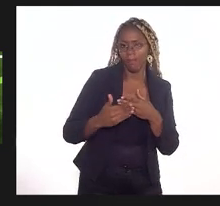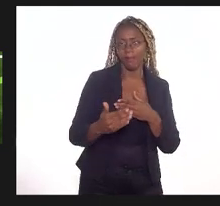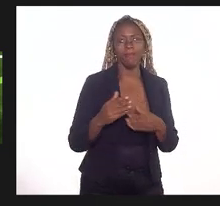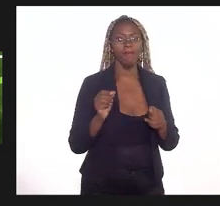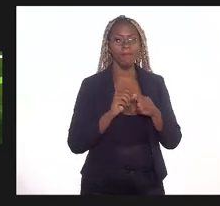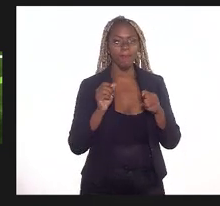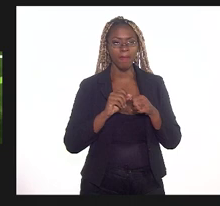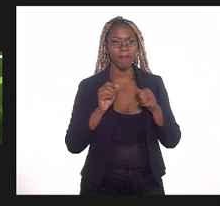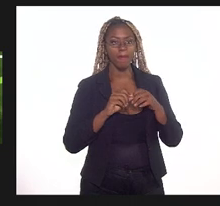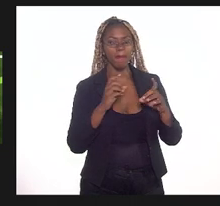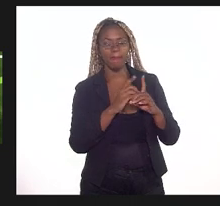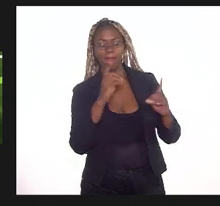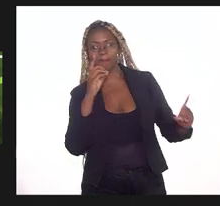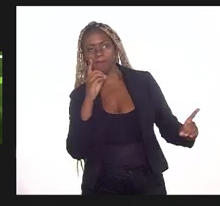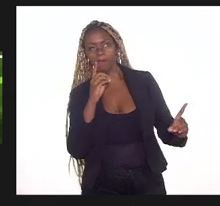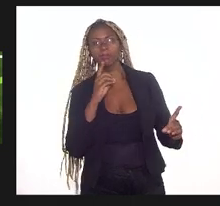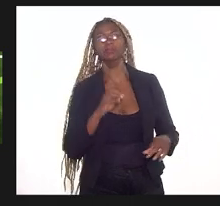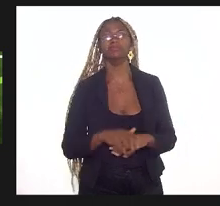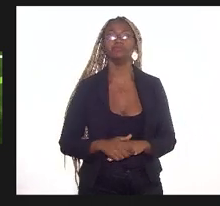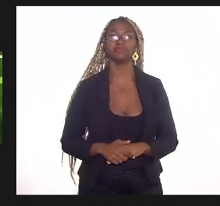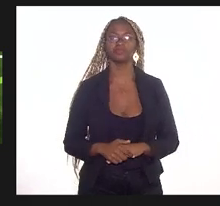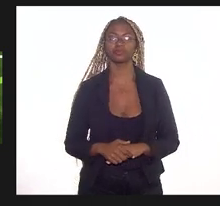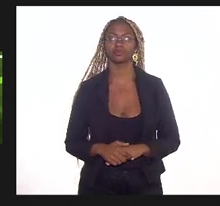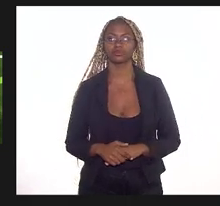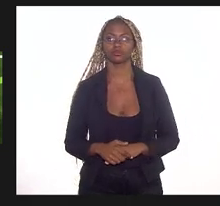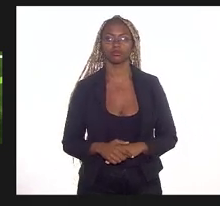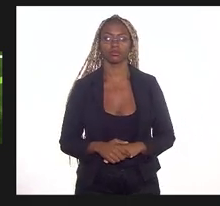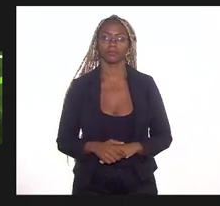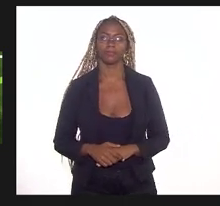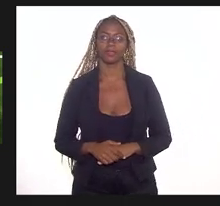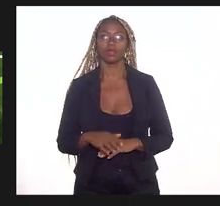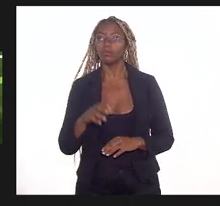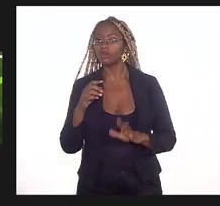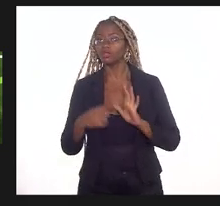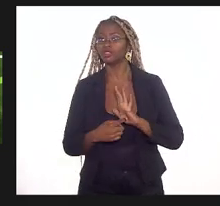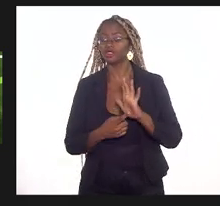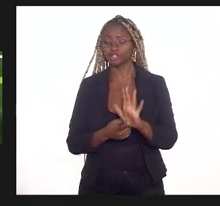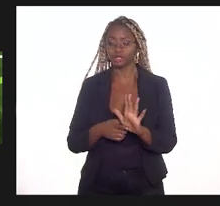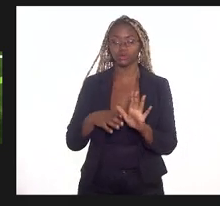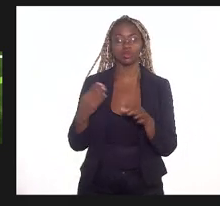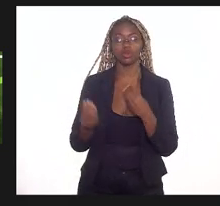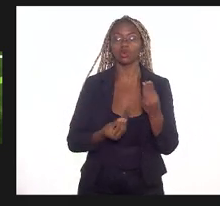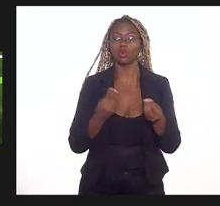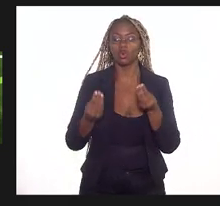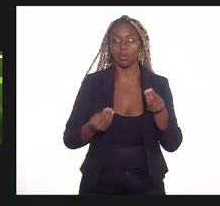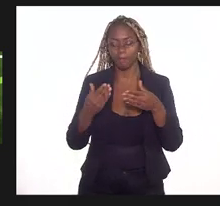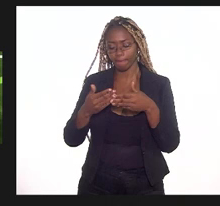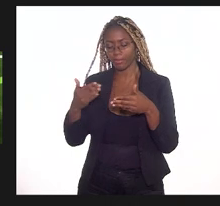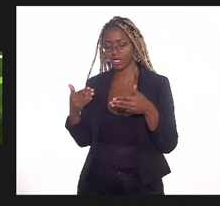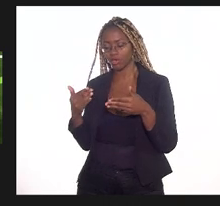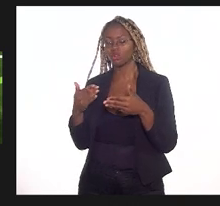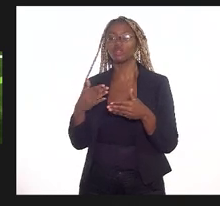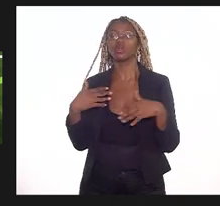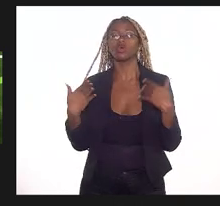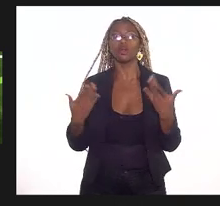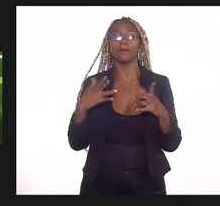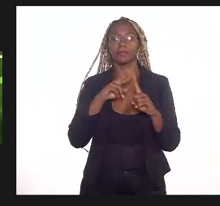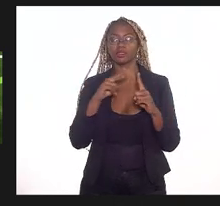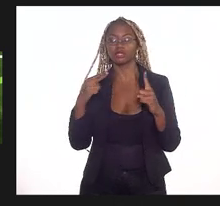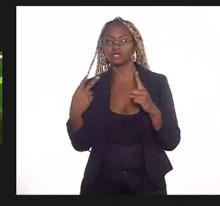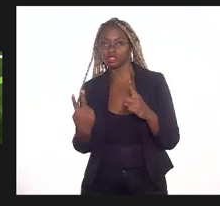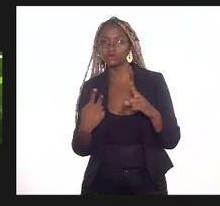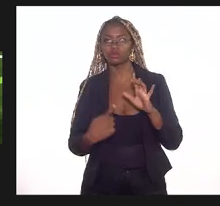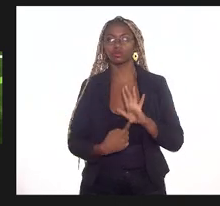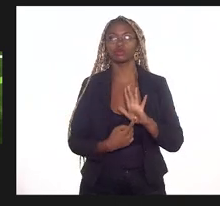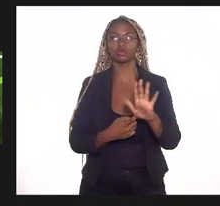as unidades de atenção primária, sinalizando quais são os sinais precoces, quais são as perspectivas, quais são os sinais clínicos